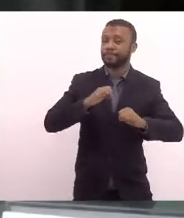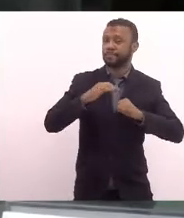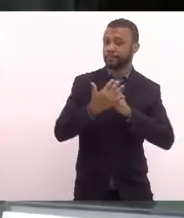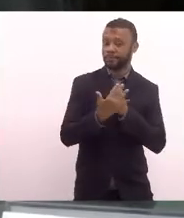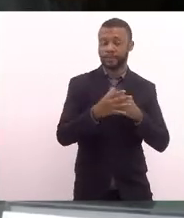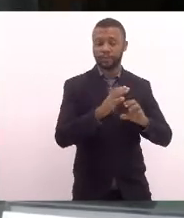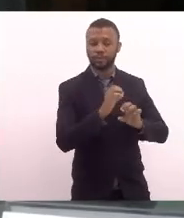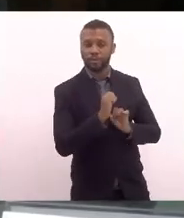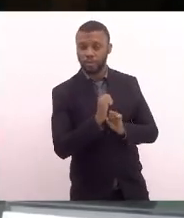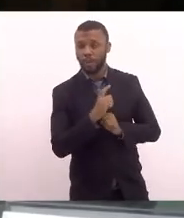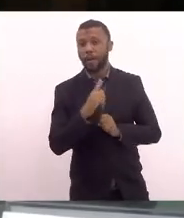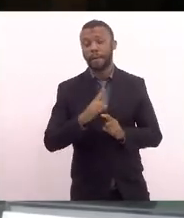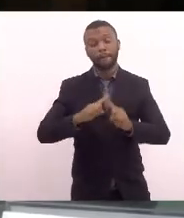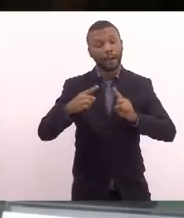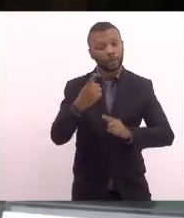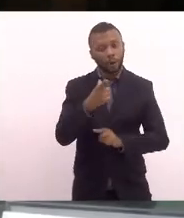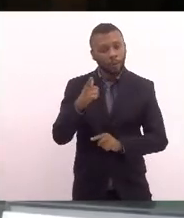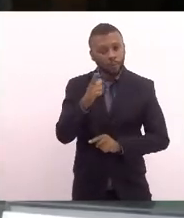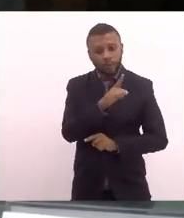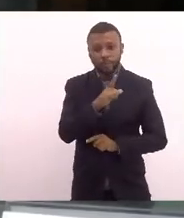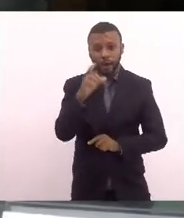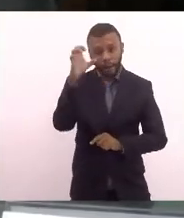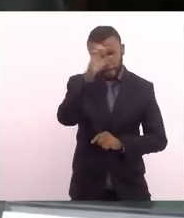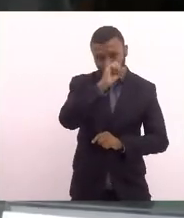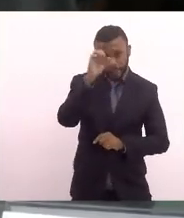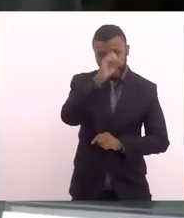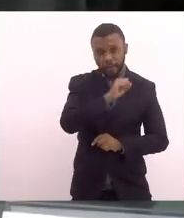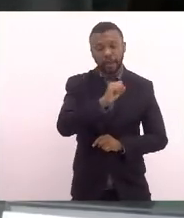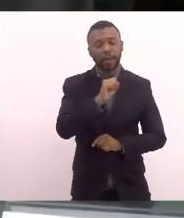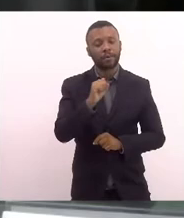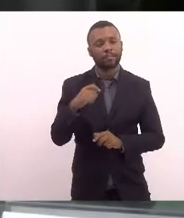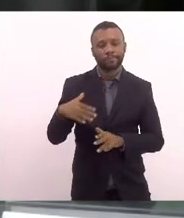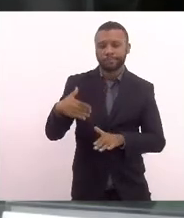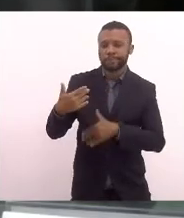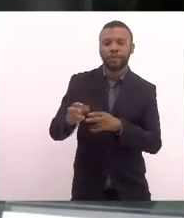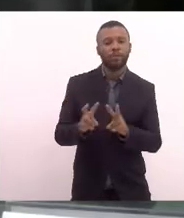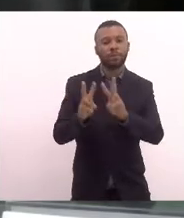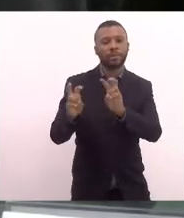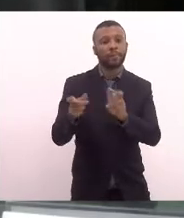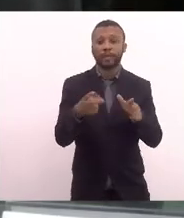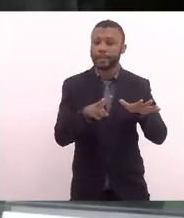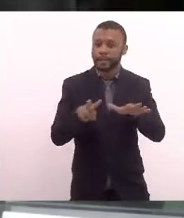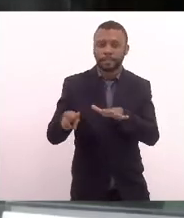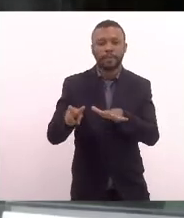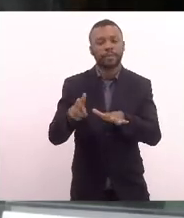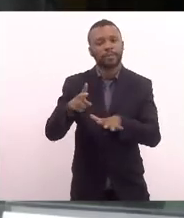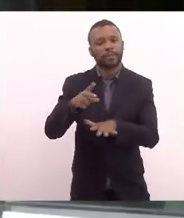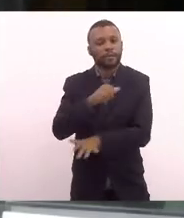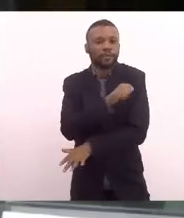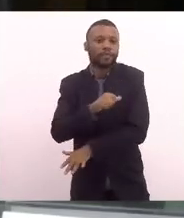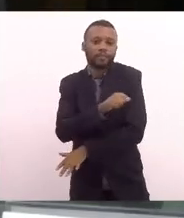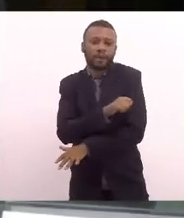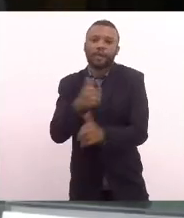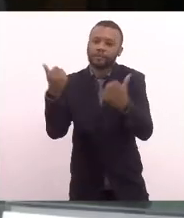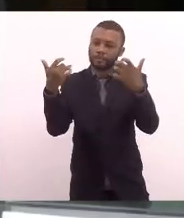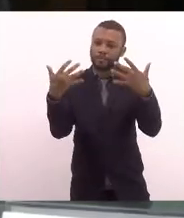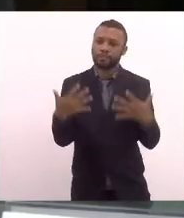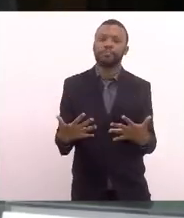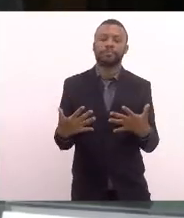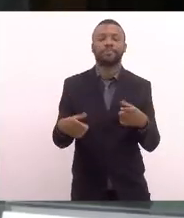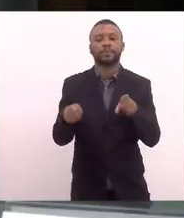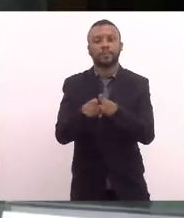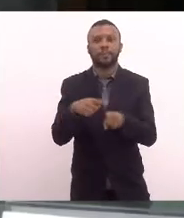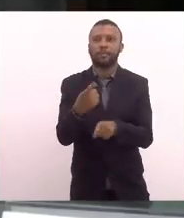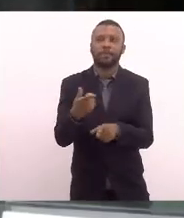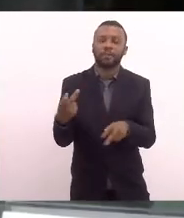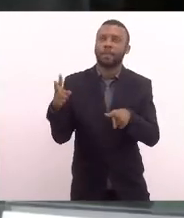mas que conseguimos aprender lições, né, como o próprio tema da Semana de Enfermagem diz. Mas que nós não ficamos também presos